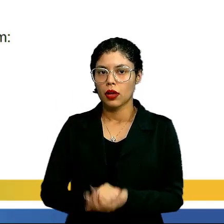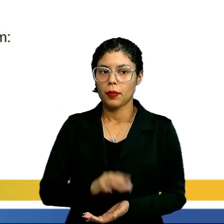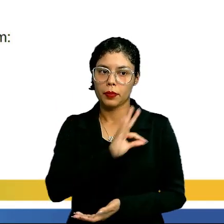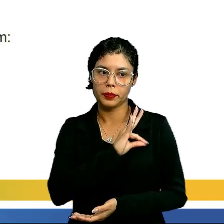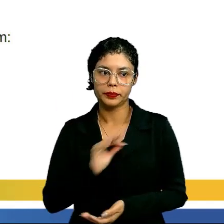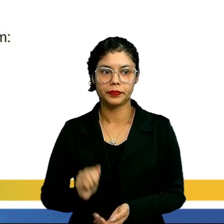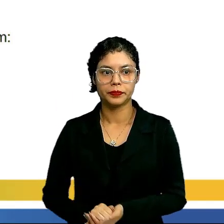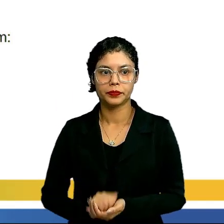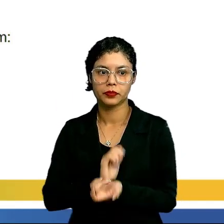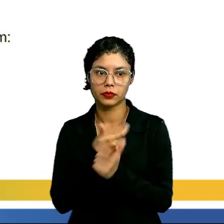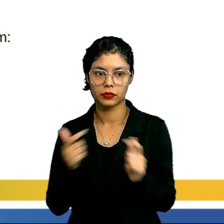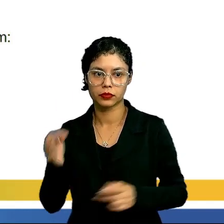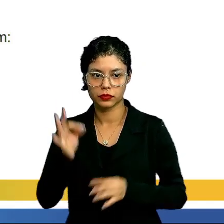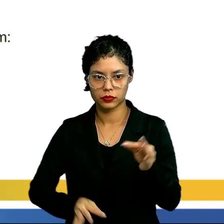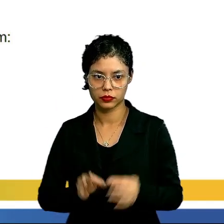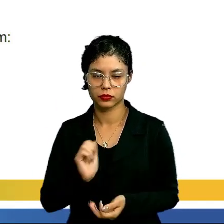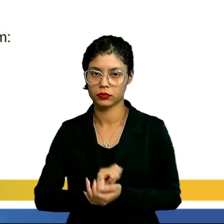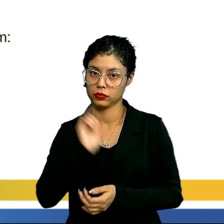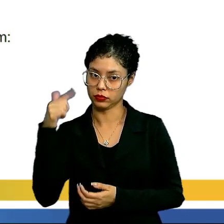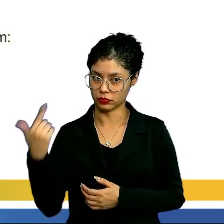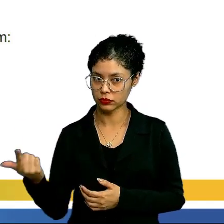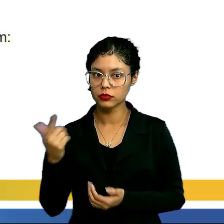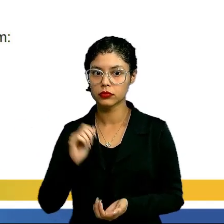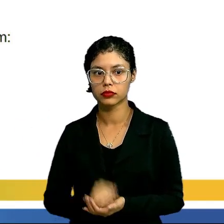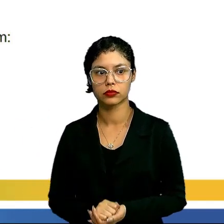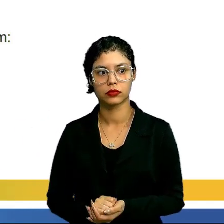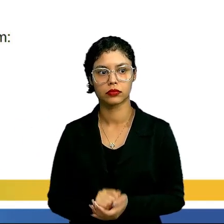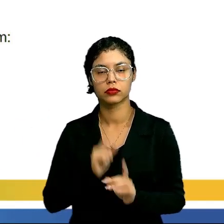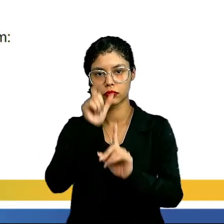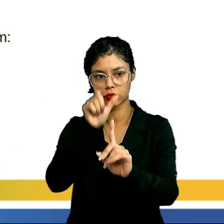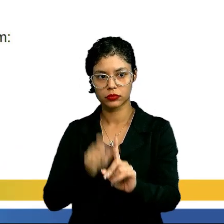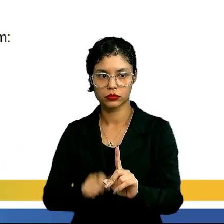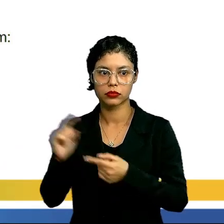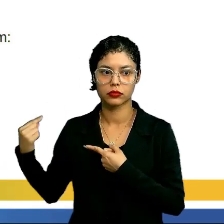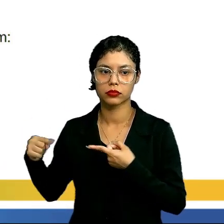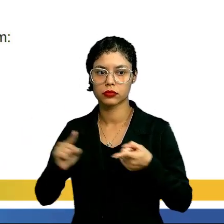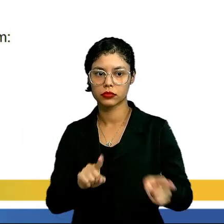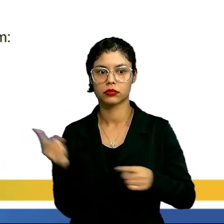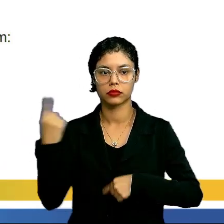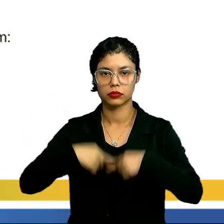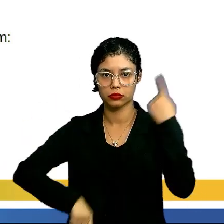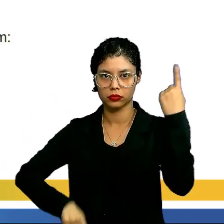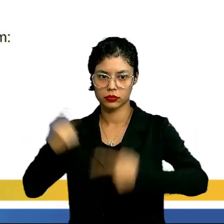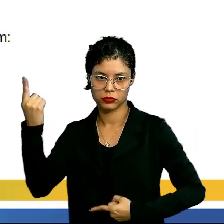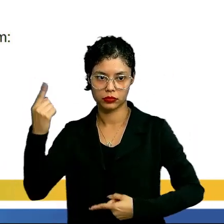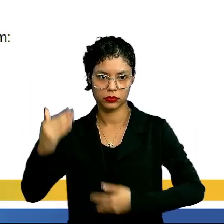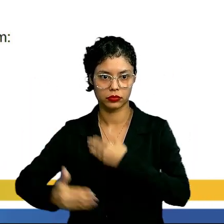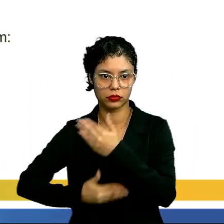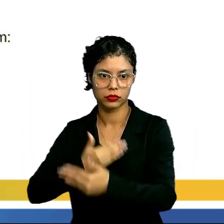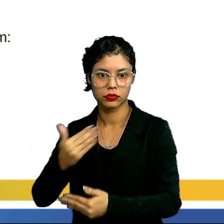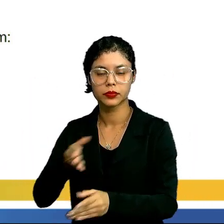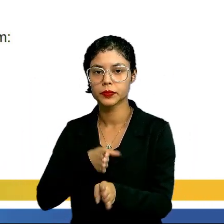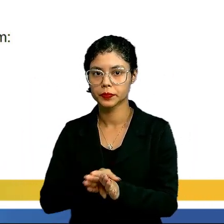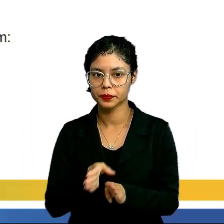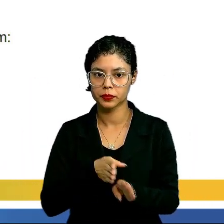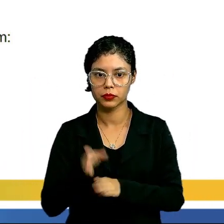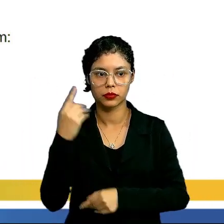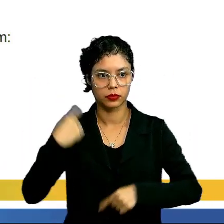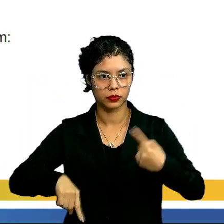policiais e a morosidade judicial, entre tantos outros, representam desafios para o